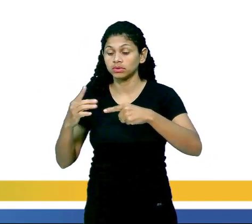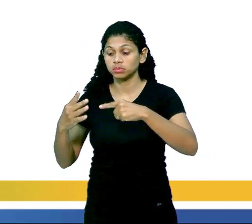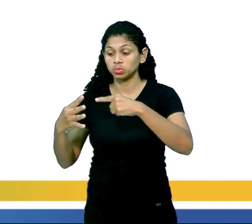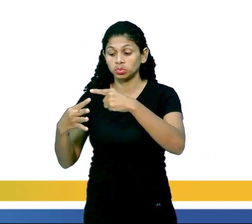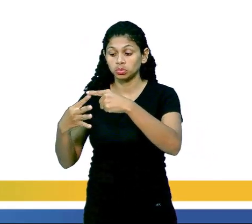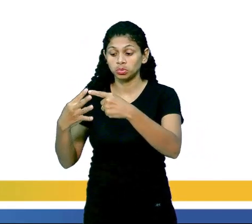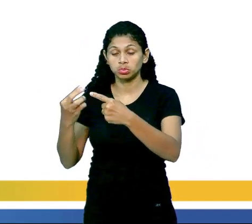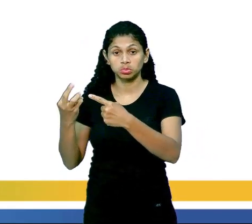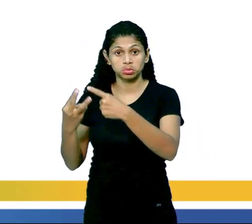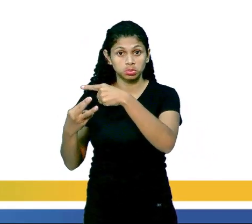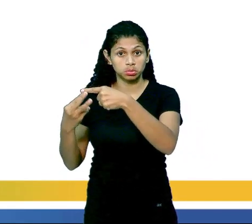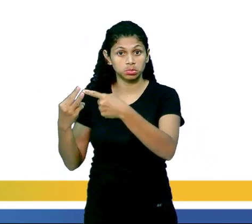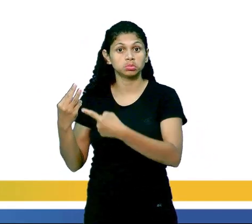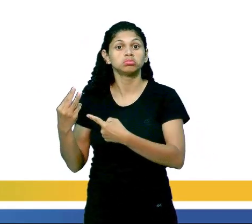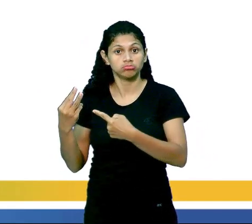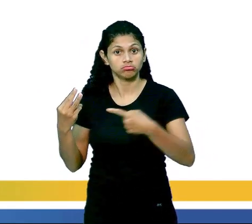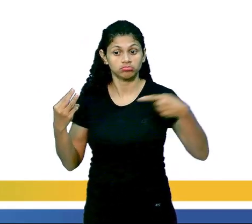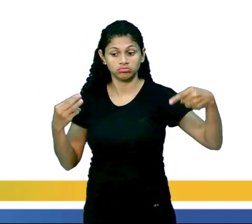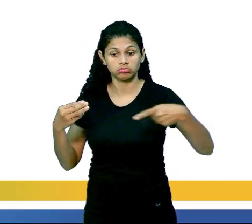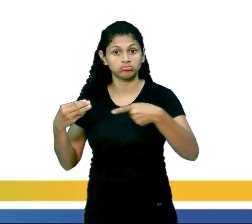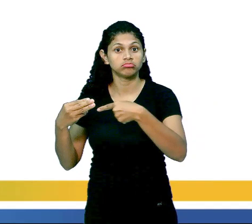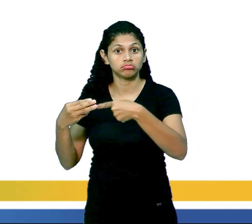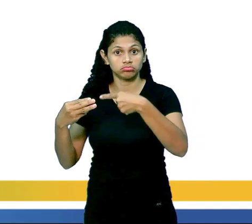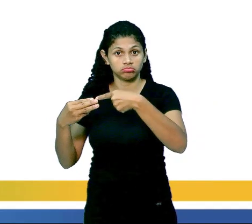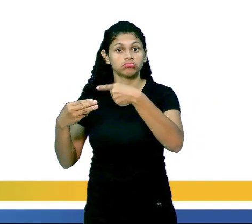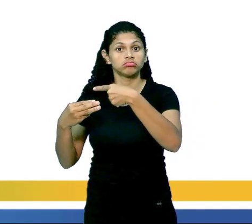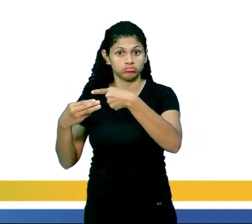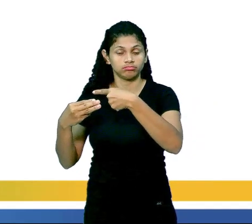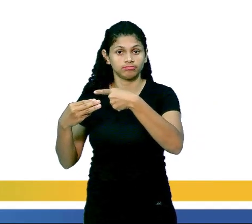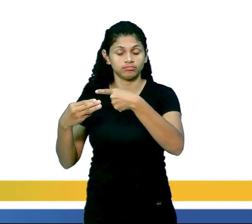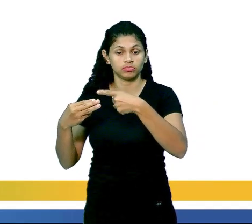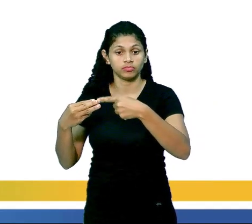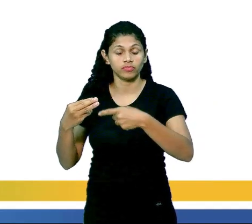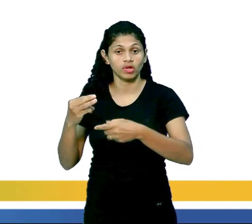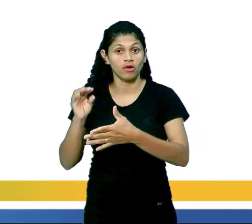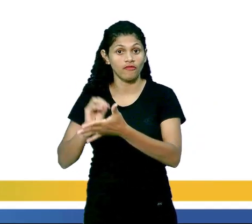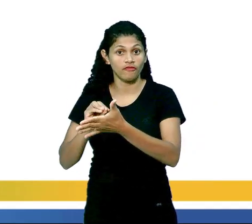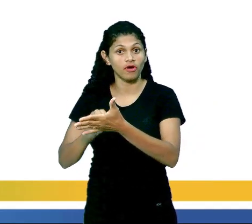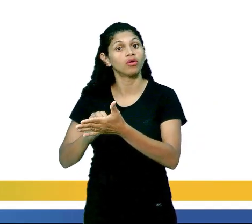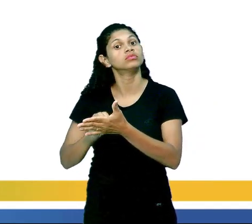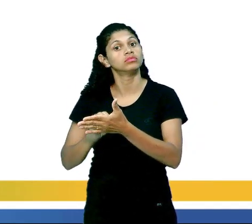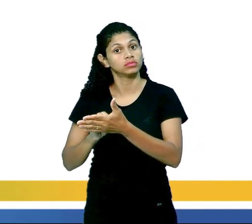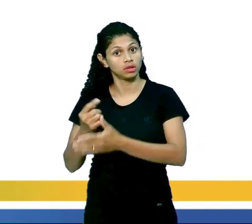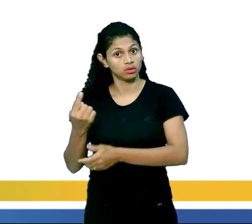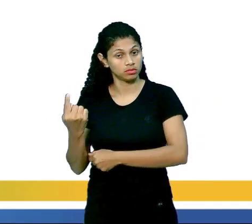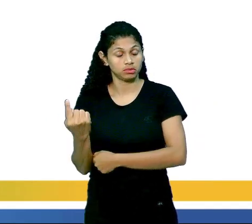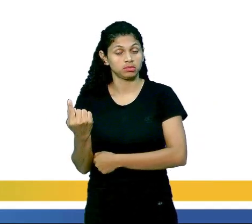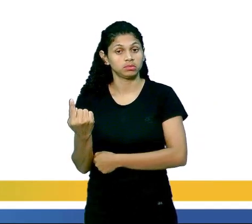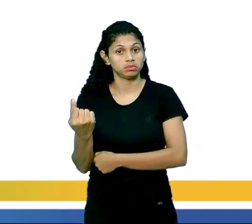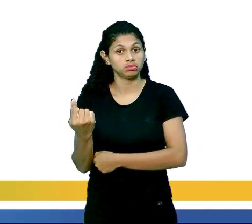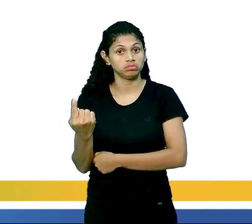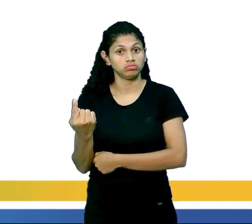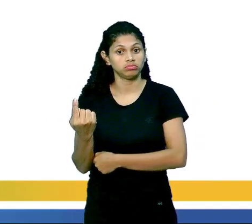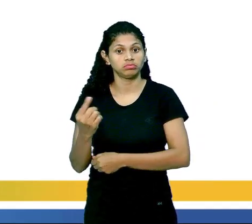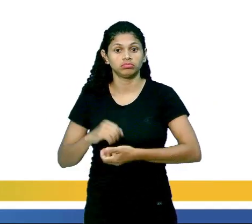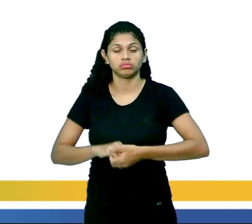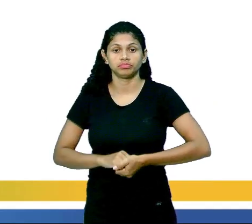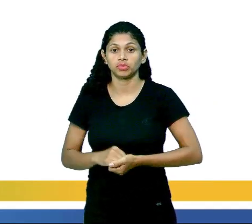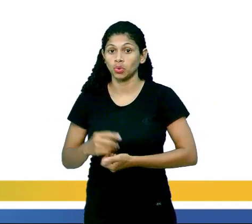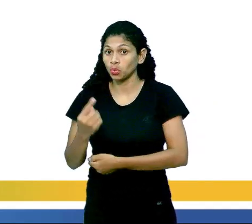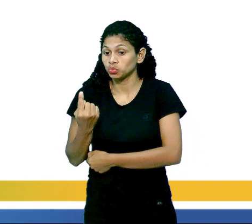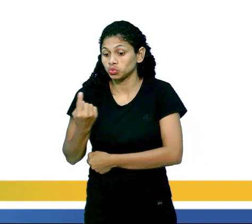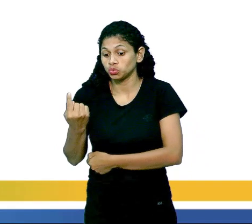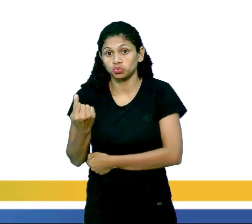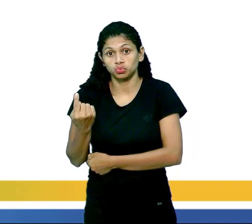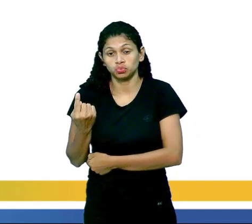os outros 2 individualmente. Porém, está sobrando 1. Tá? Então aí a gente já vai ver o tipo de função que a gente